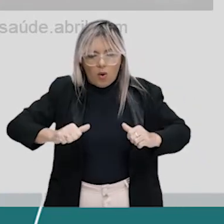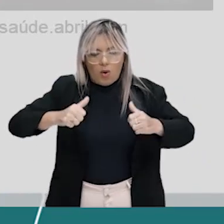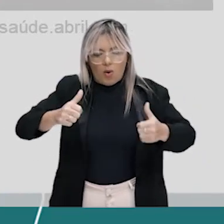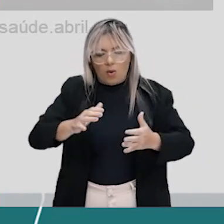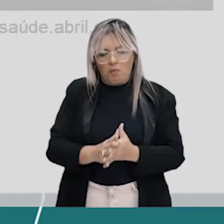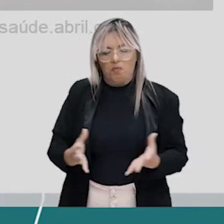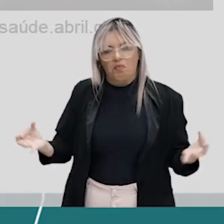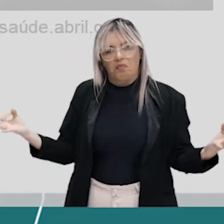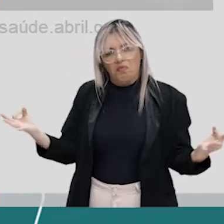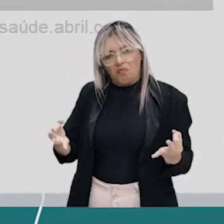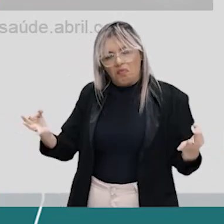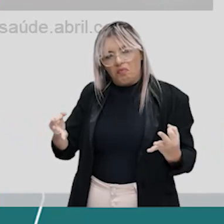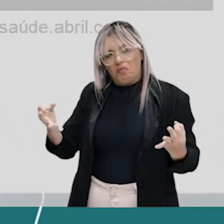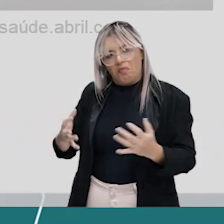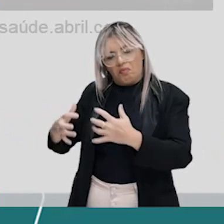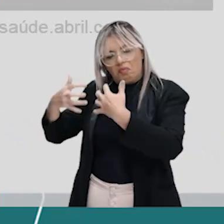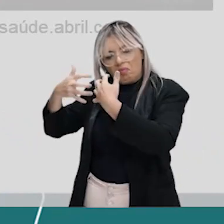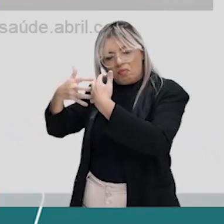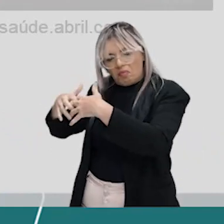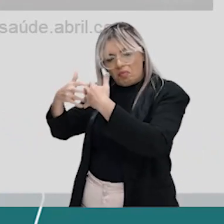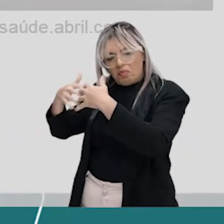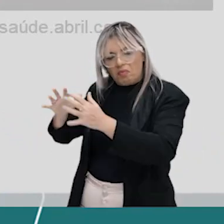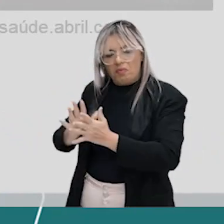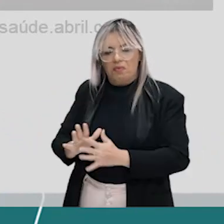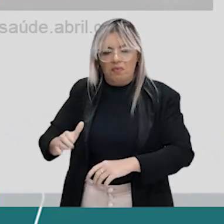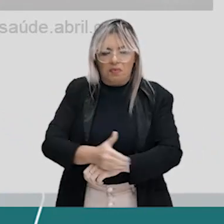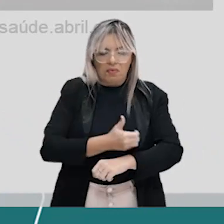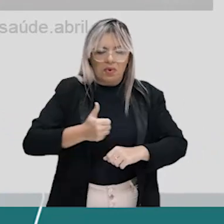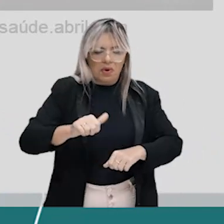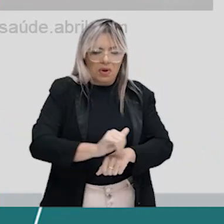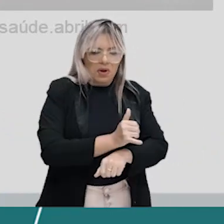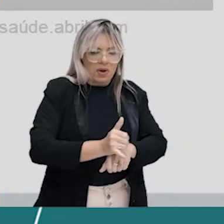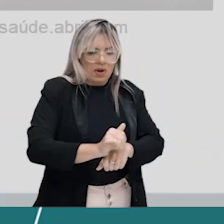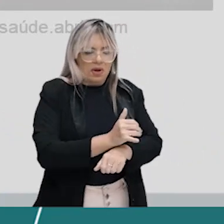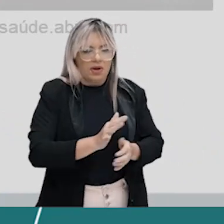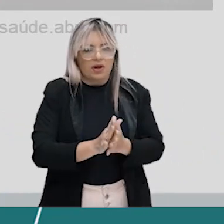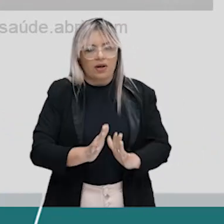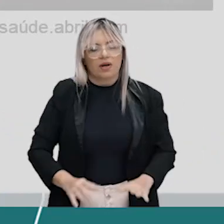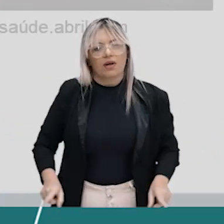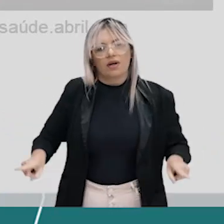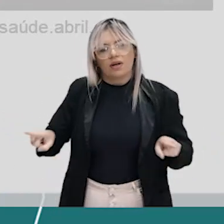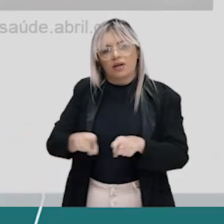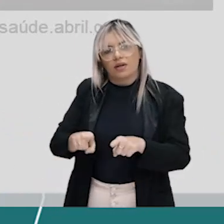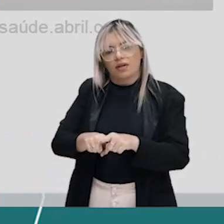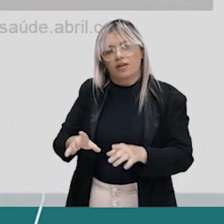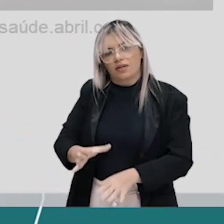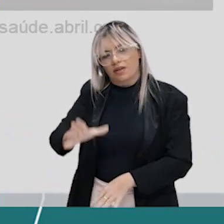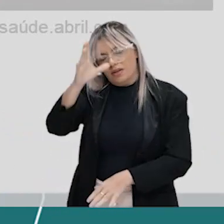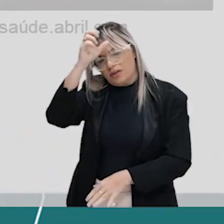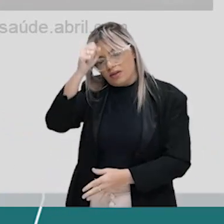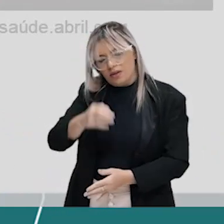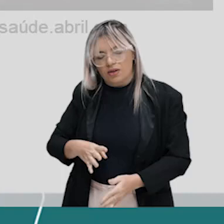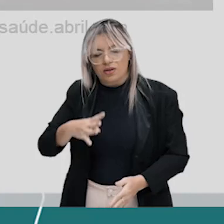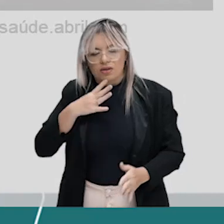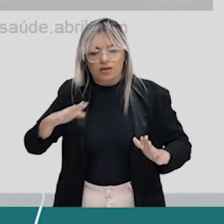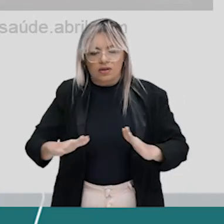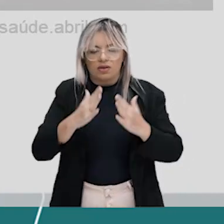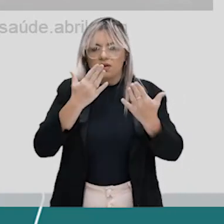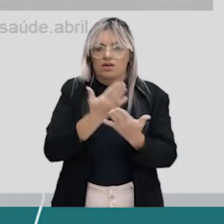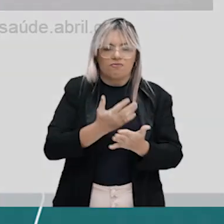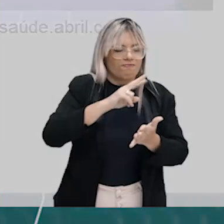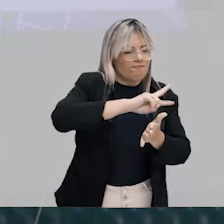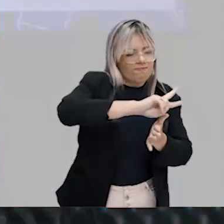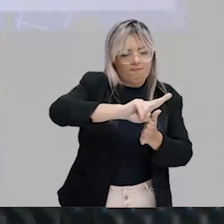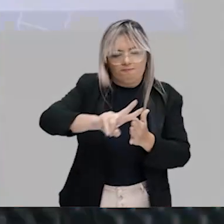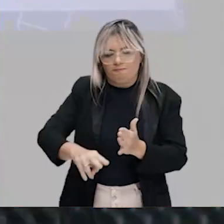o raciocínio, melhora a estratégia, melhora o rendimento escolar. Então, os benefícios são